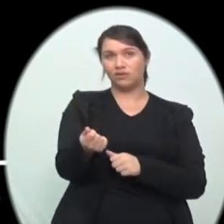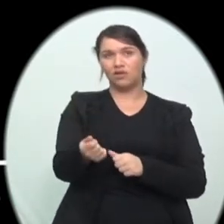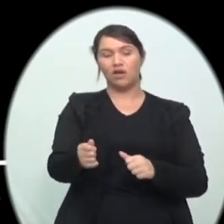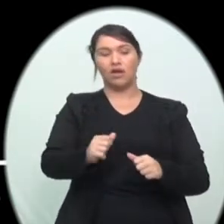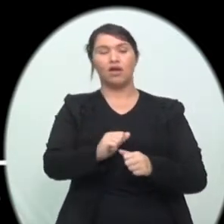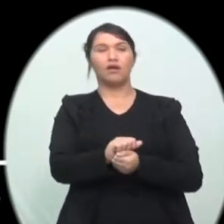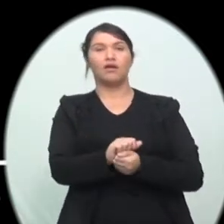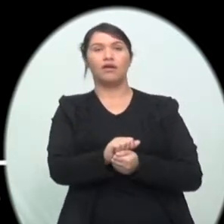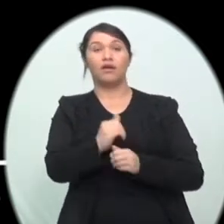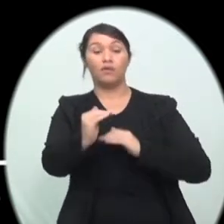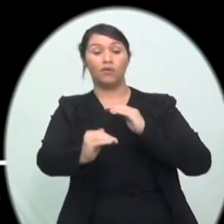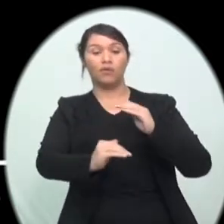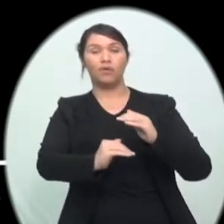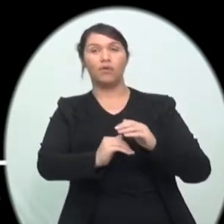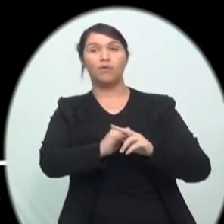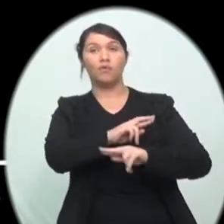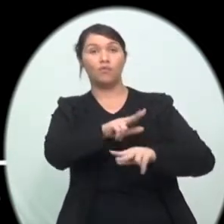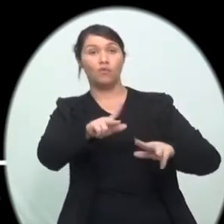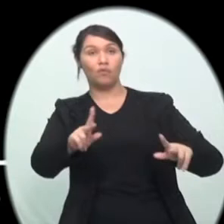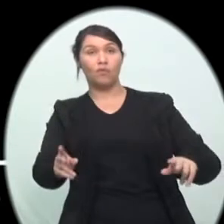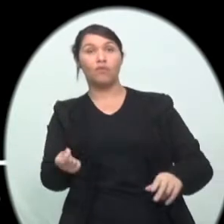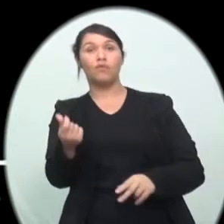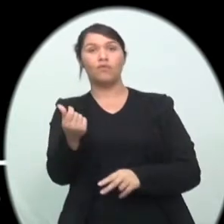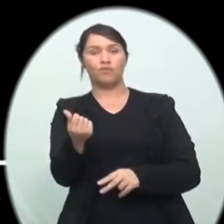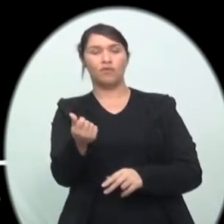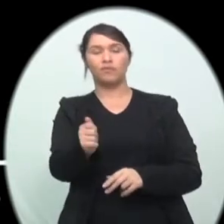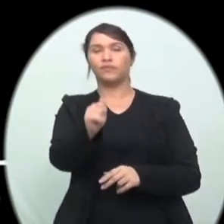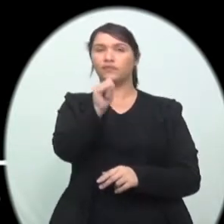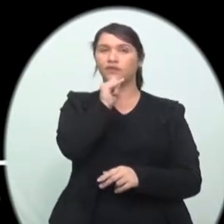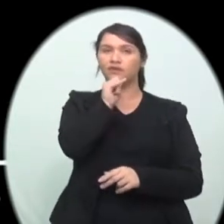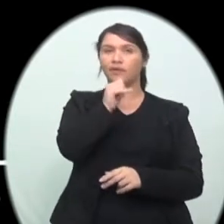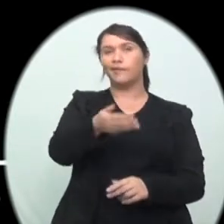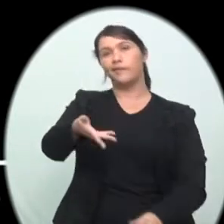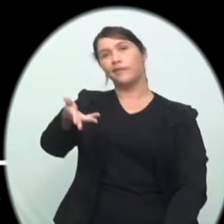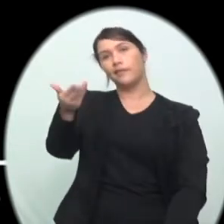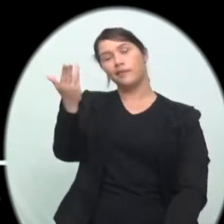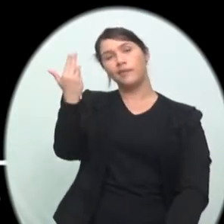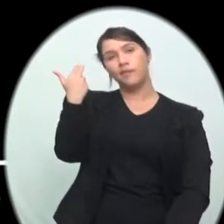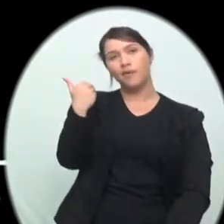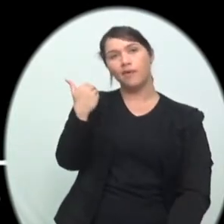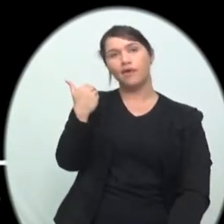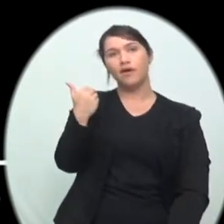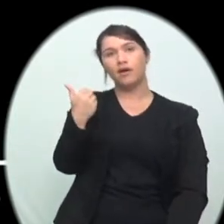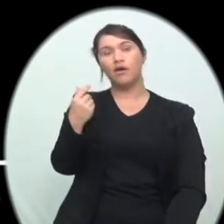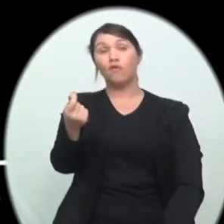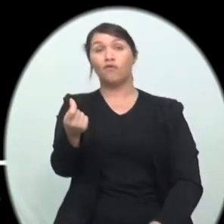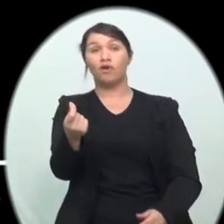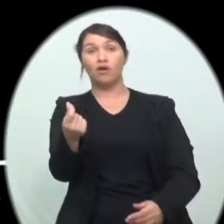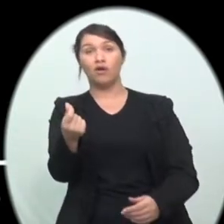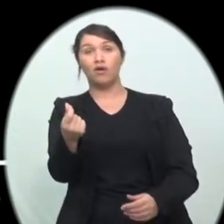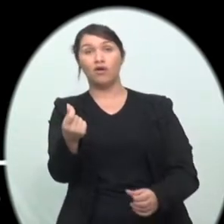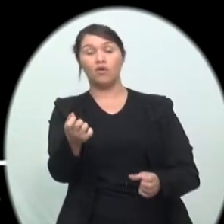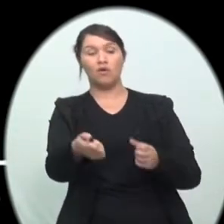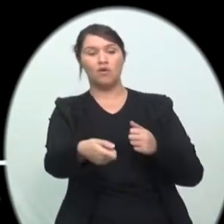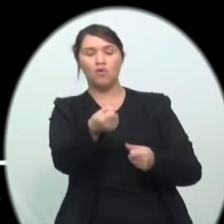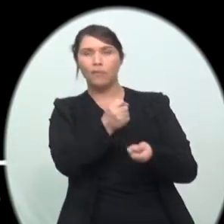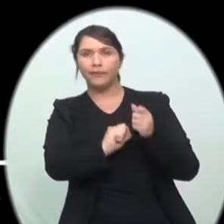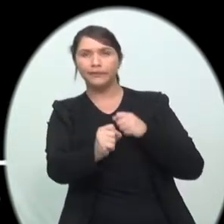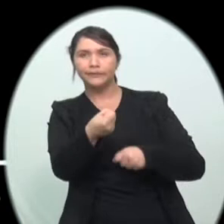da era agrícola, quanto é que vale uma empresa na era, na era industrial, quanto é que vale